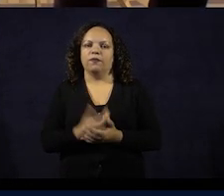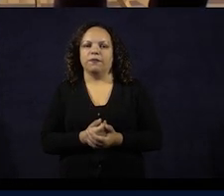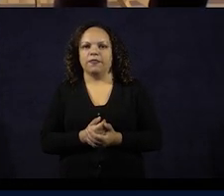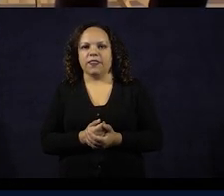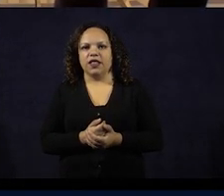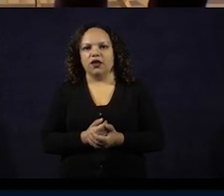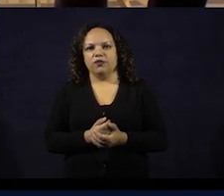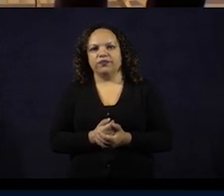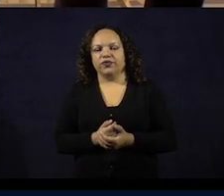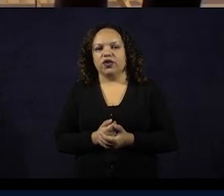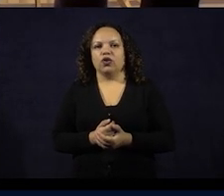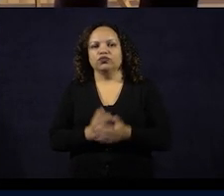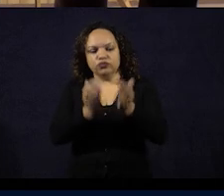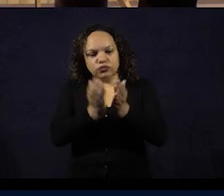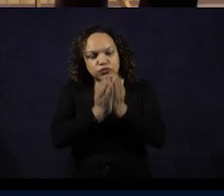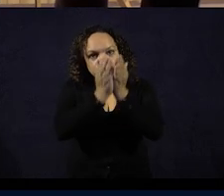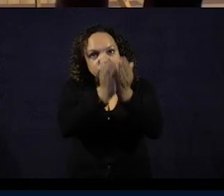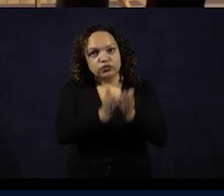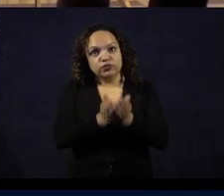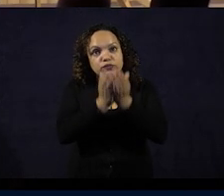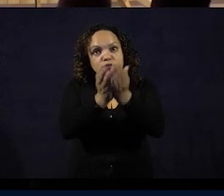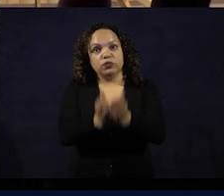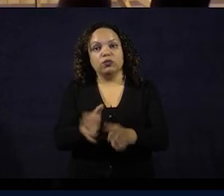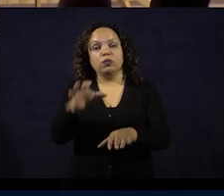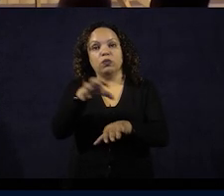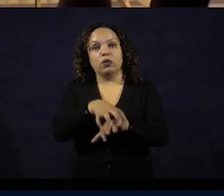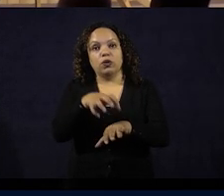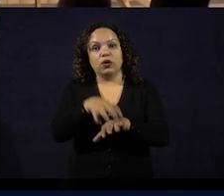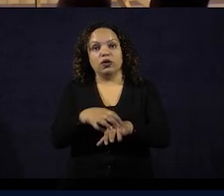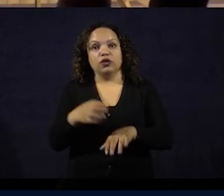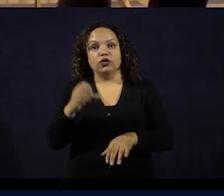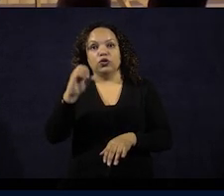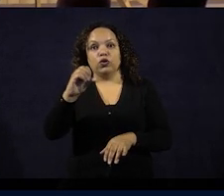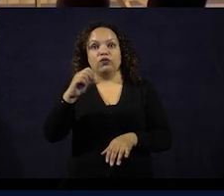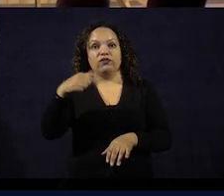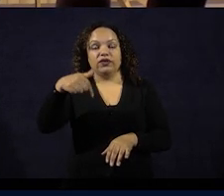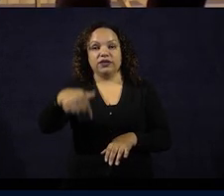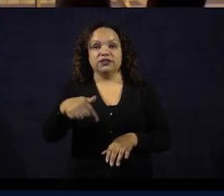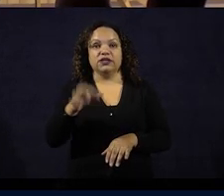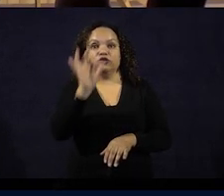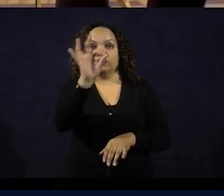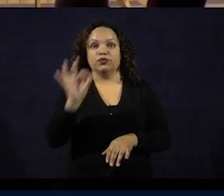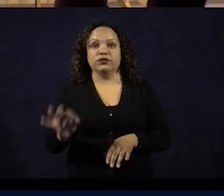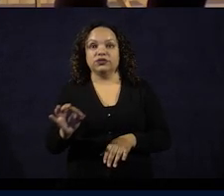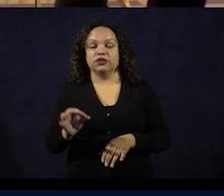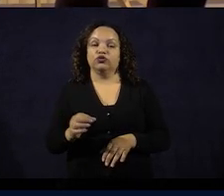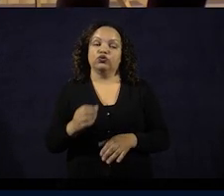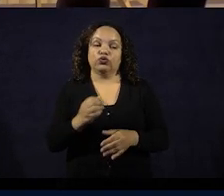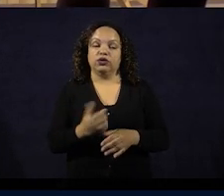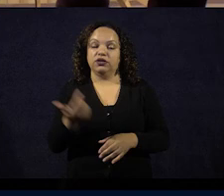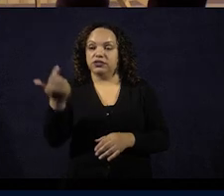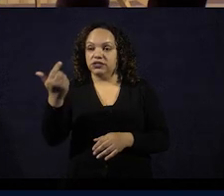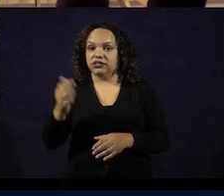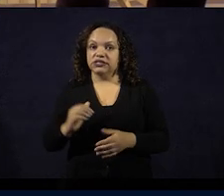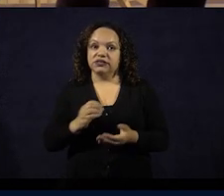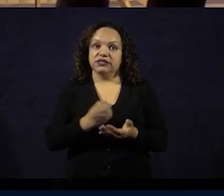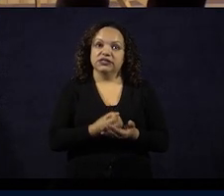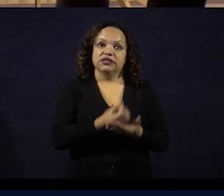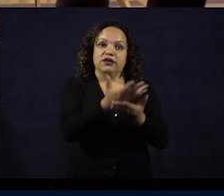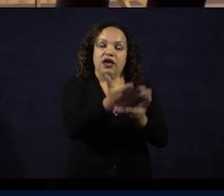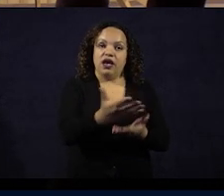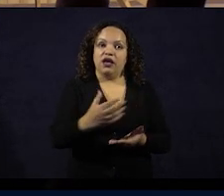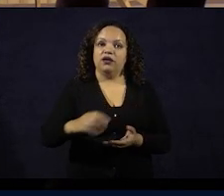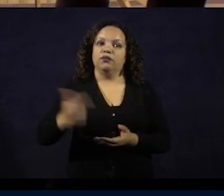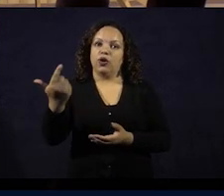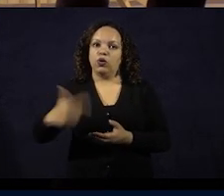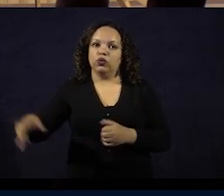O setor portuário, que é responsável por quase 97% de tudo que se importa e que se exporta no país, o Brasil ainda é